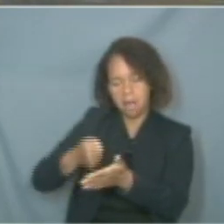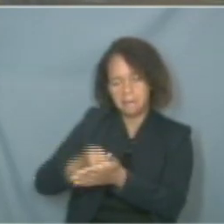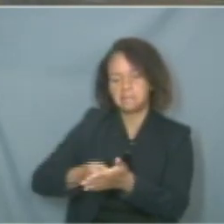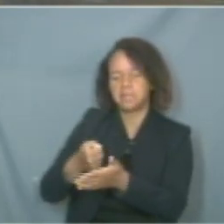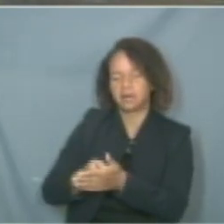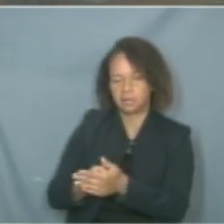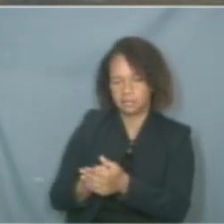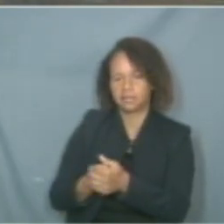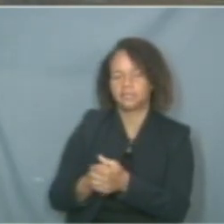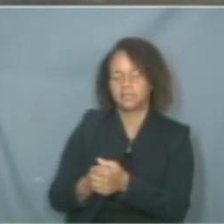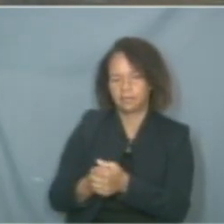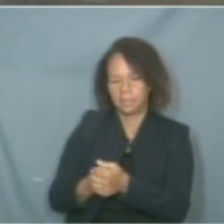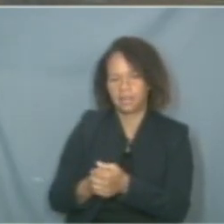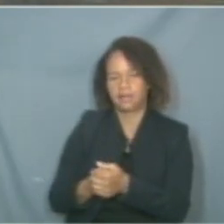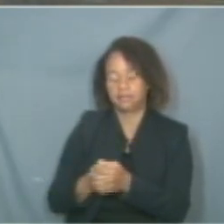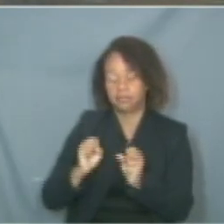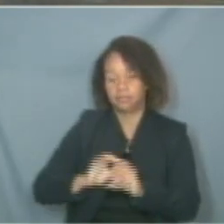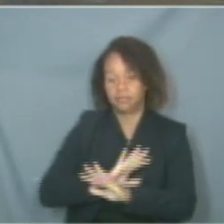seja